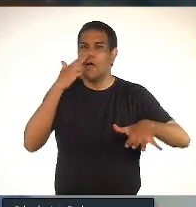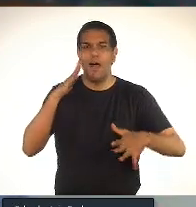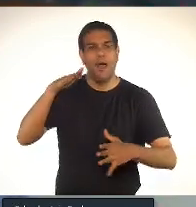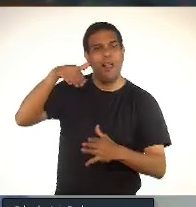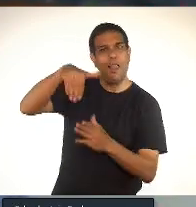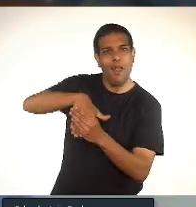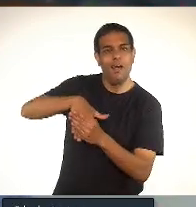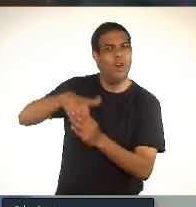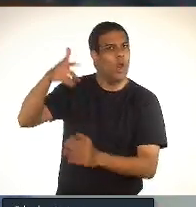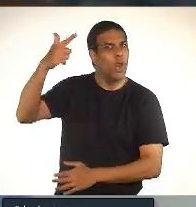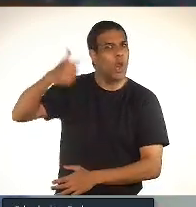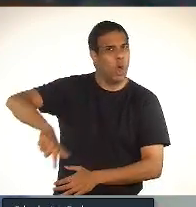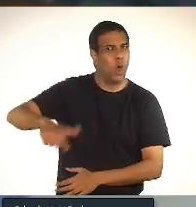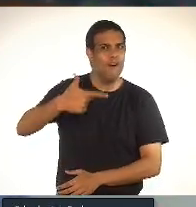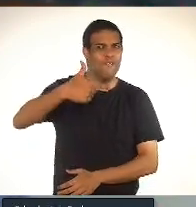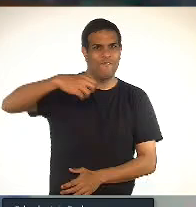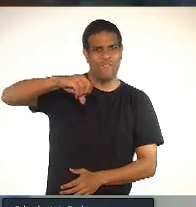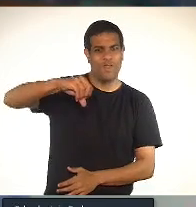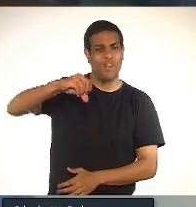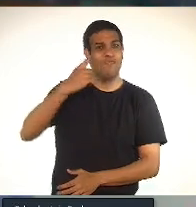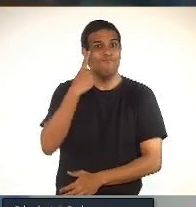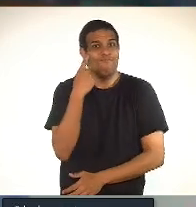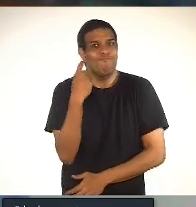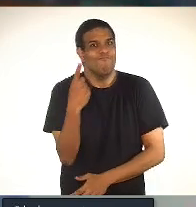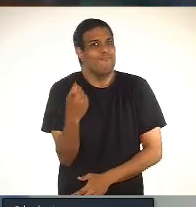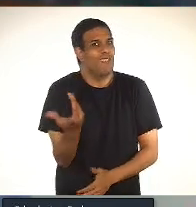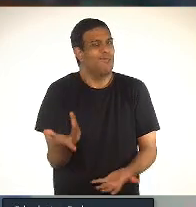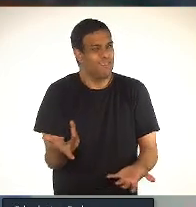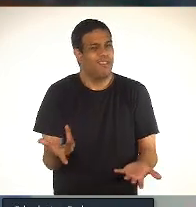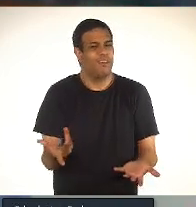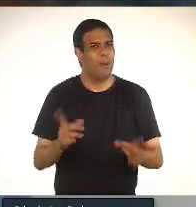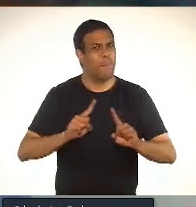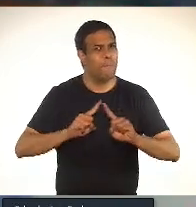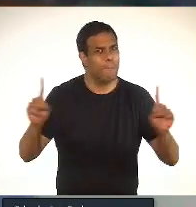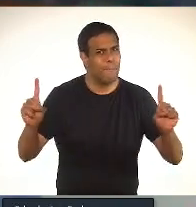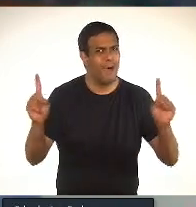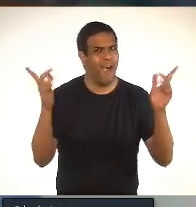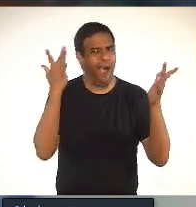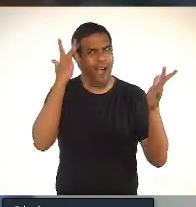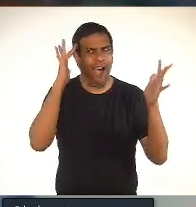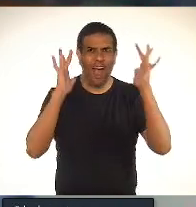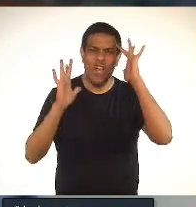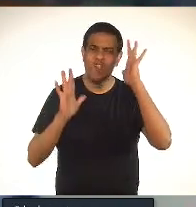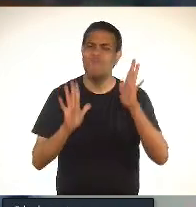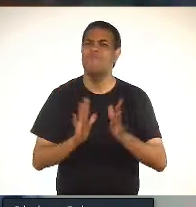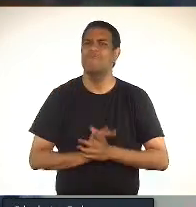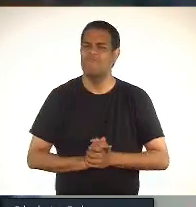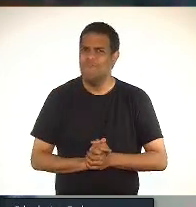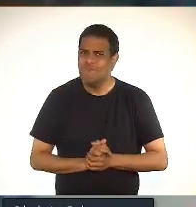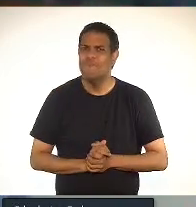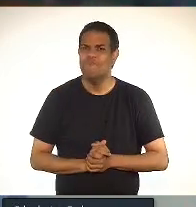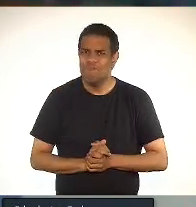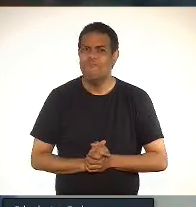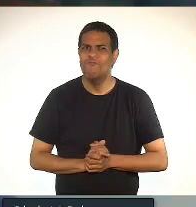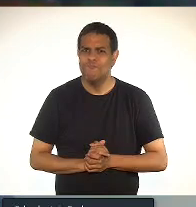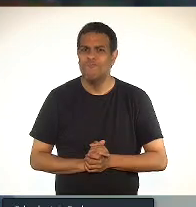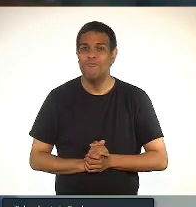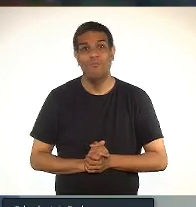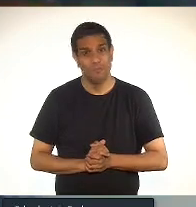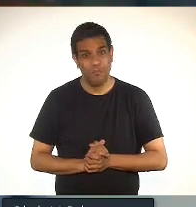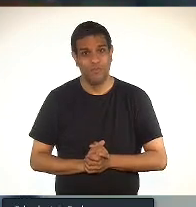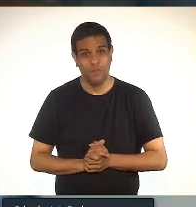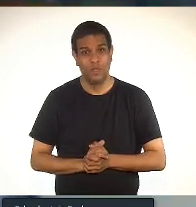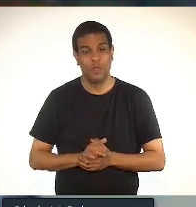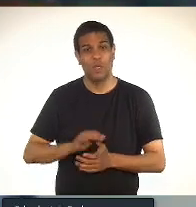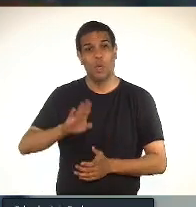eleição muito interessante. Mas acho, deputado Valdec, que o senhor Guilherme